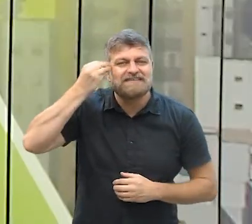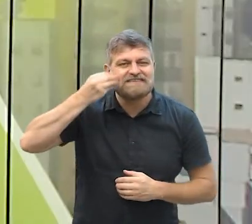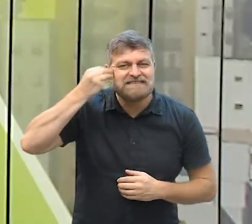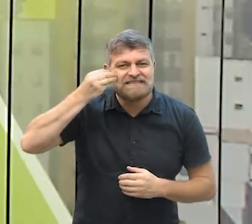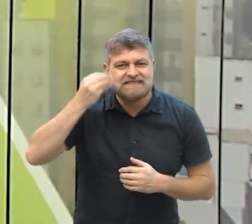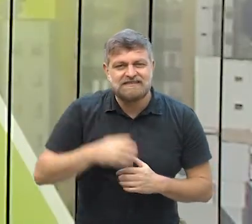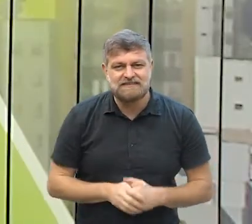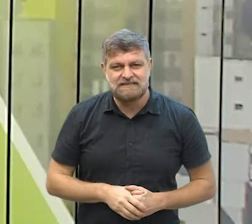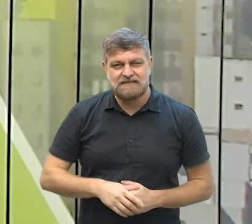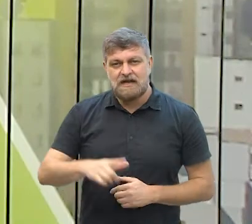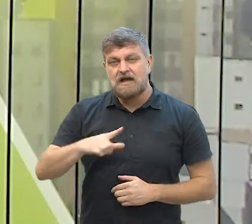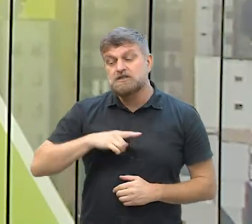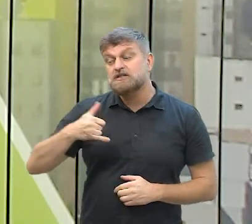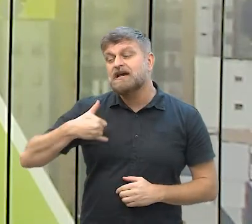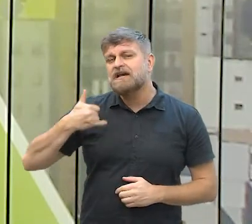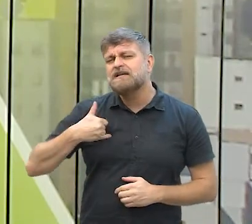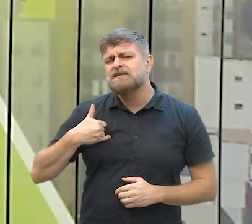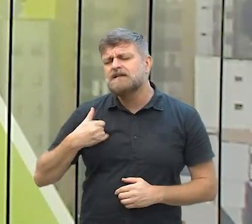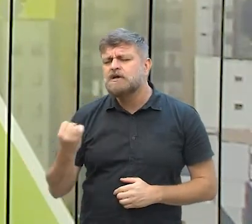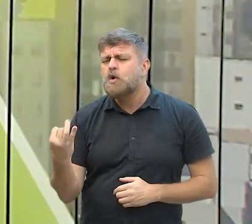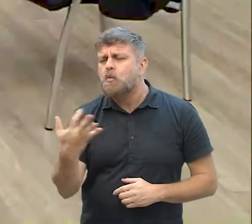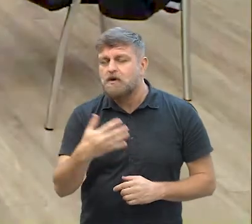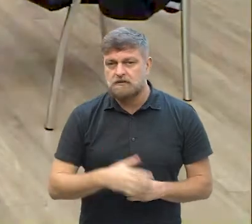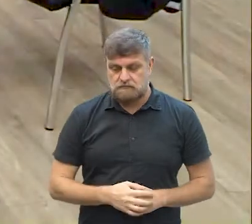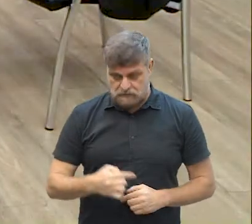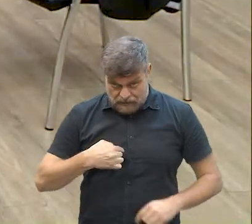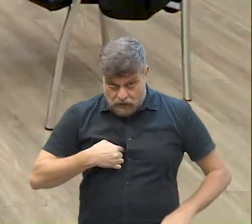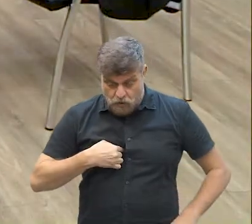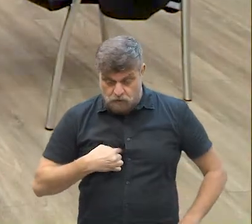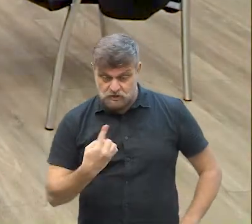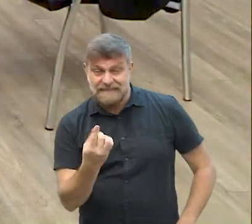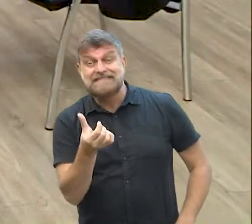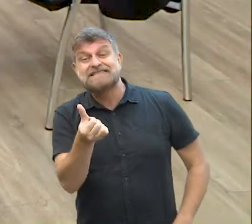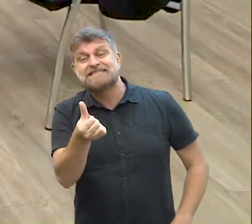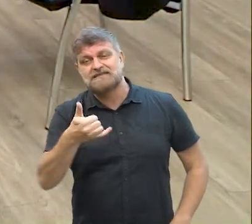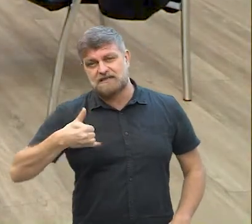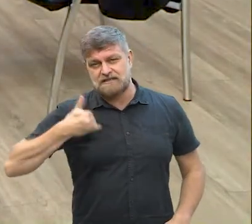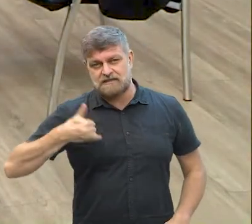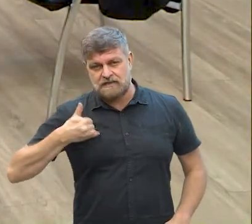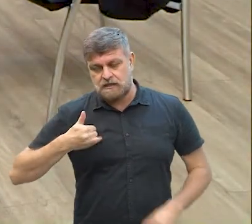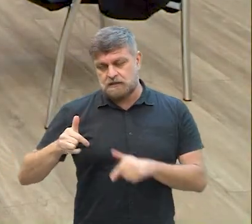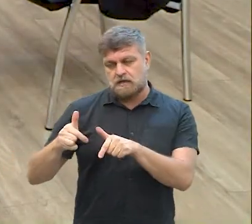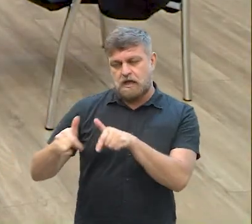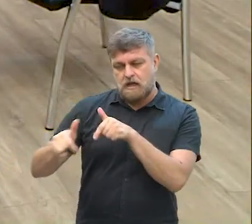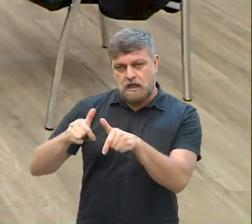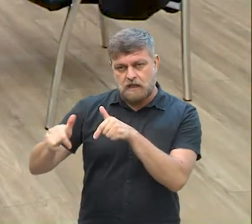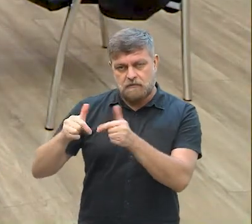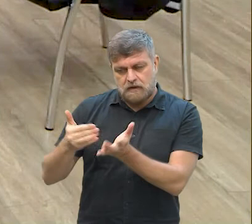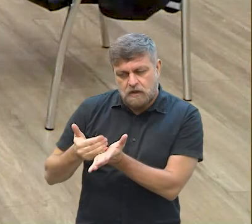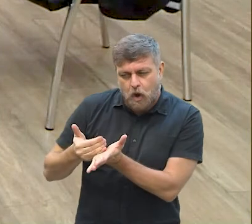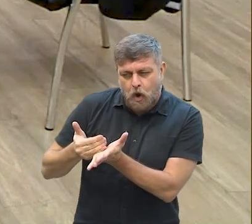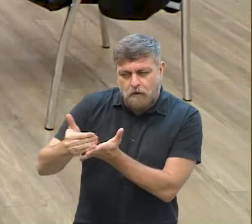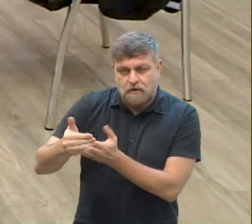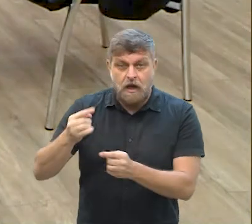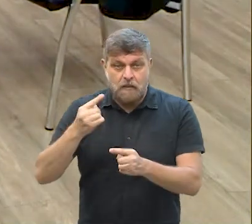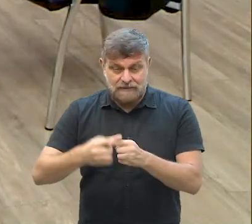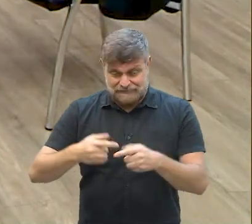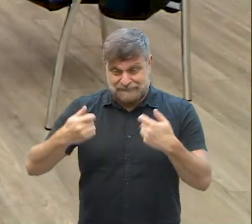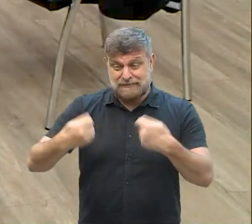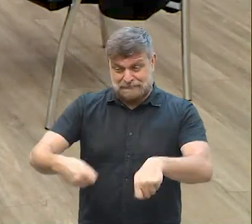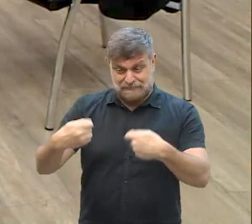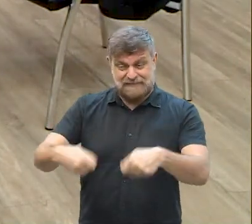para você? Você tinha quantos anos nessa época? Eu tinha 16. E você começou a trabalhar com 16 anos